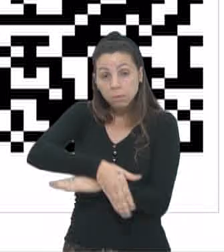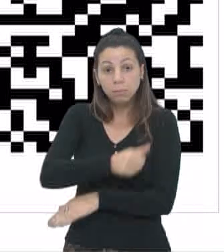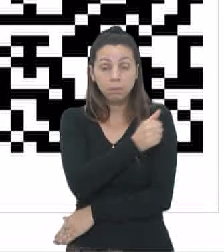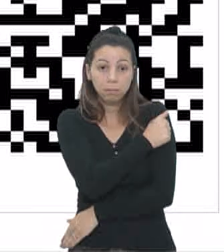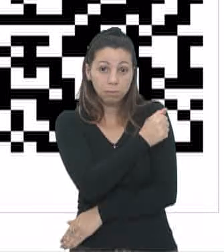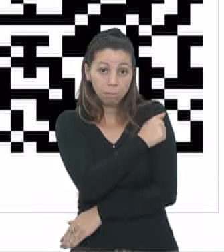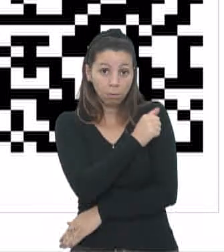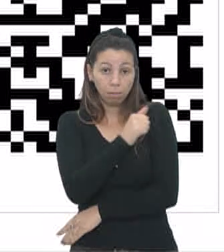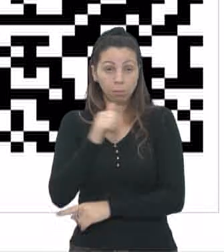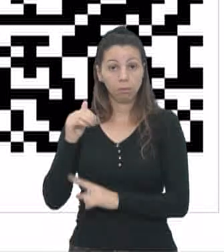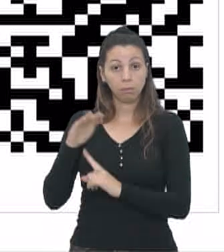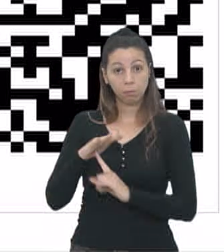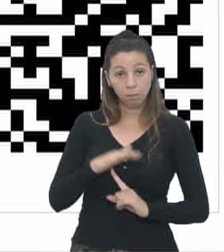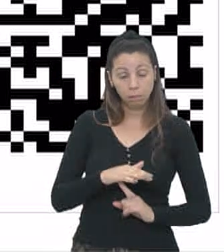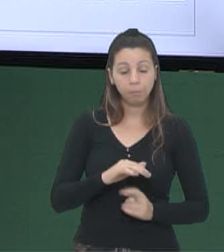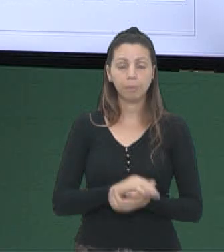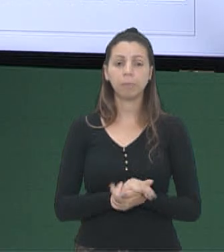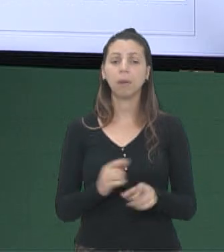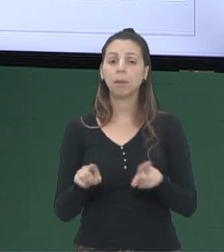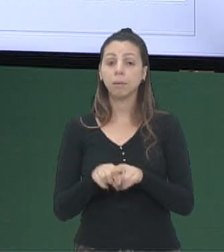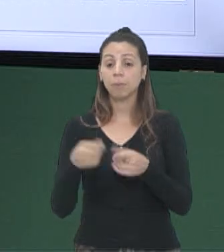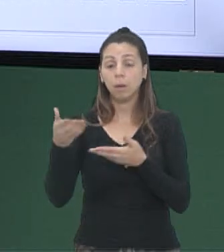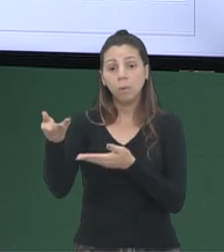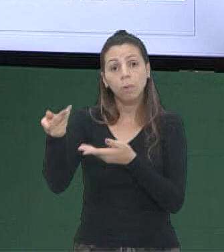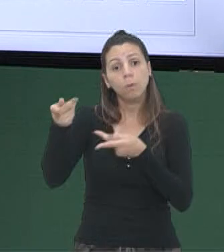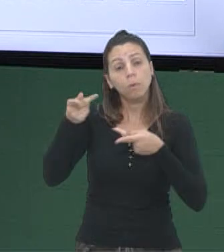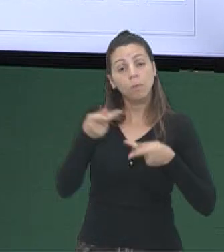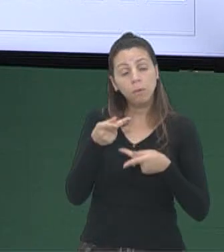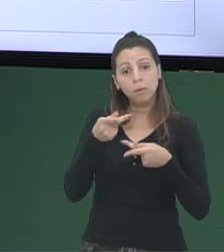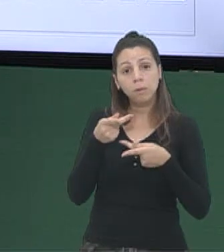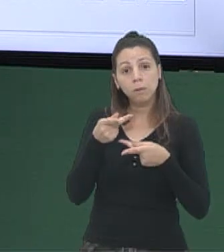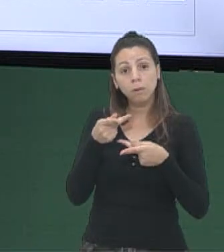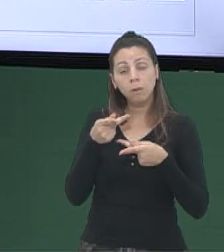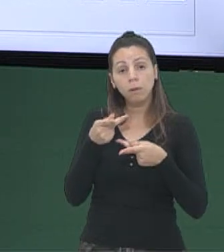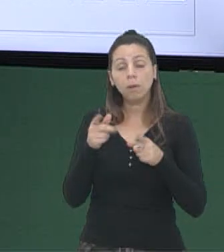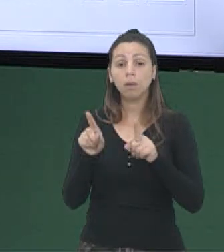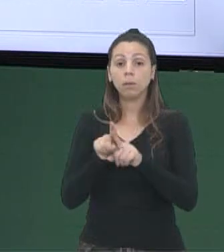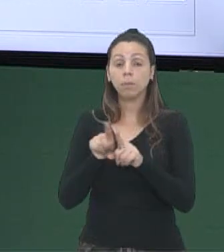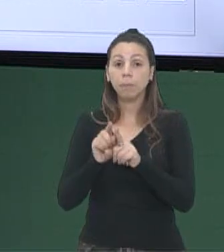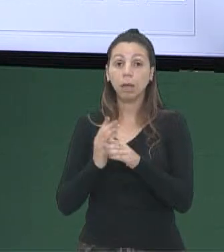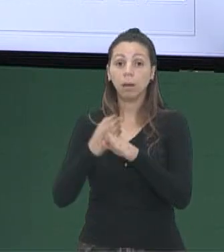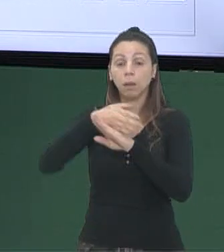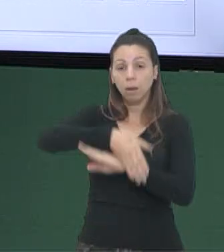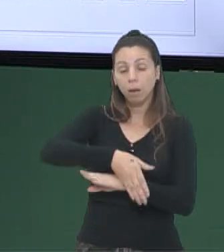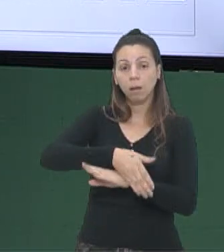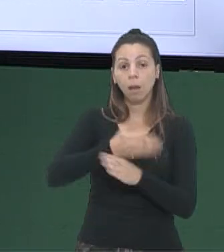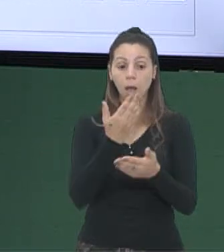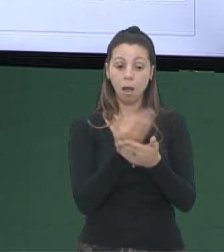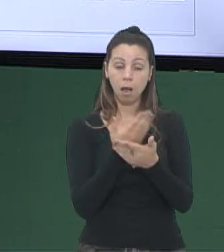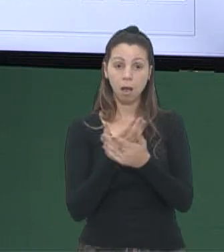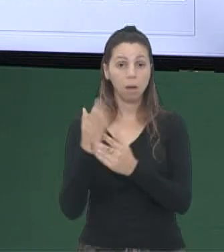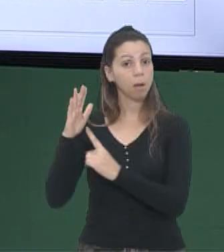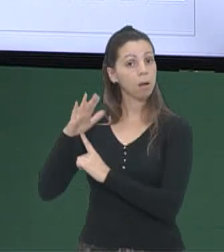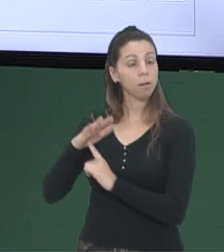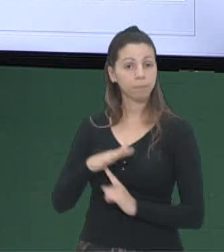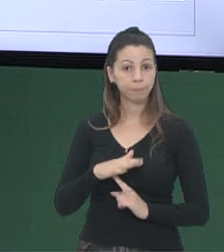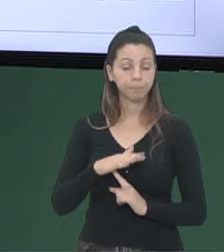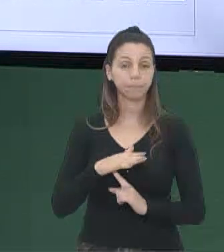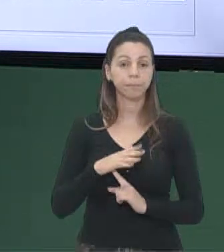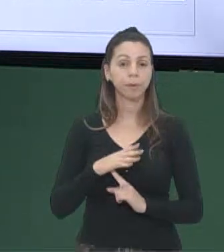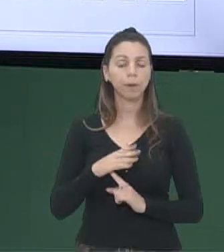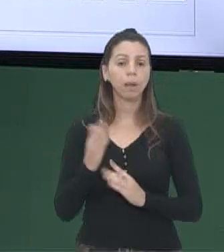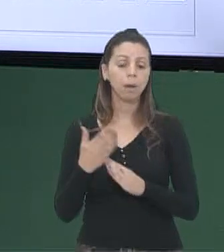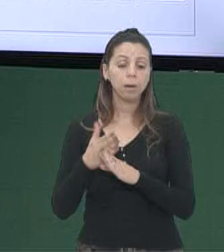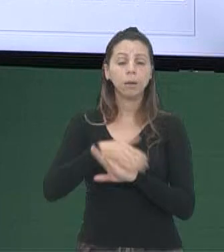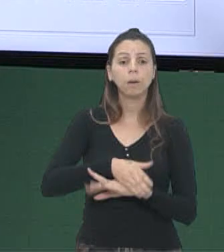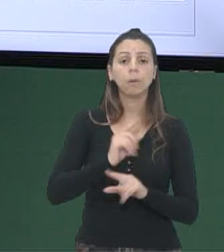aula, e também quero deixar o convite para que você acesse o canal do Aula Paraná no YouTube. Lá no canal Aula Paraná você vai ter acesso